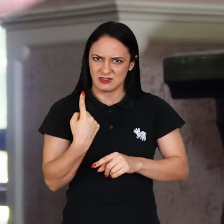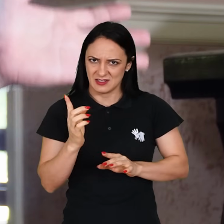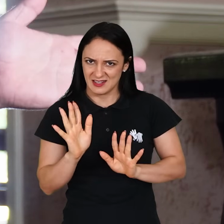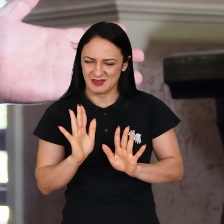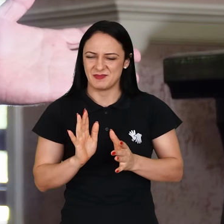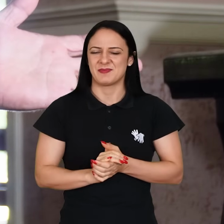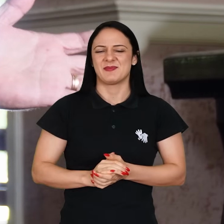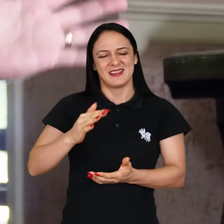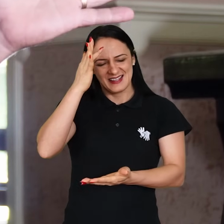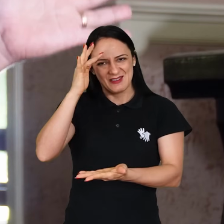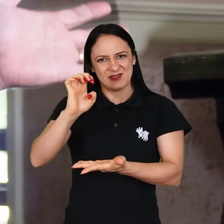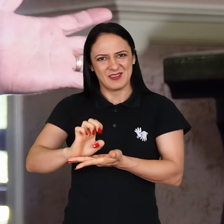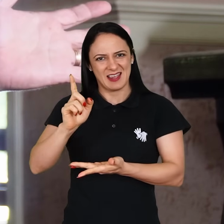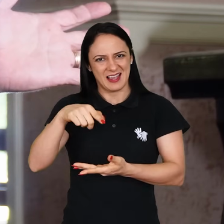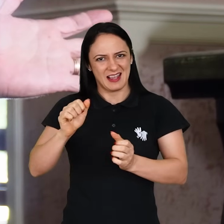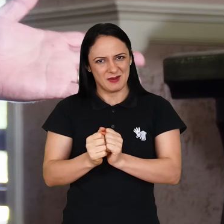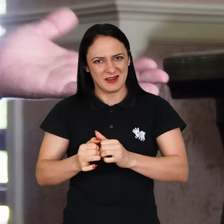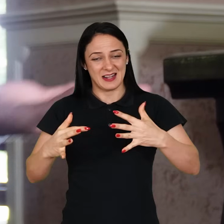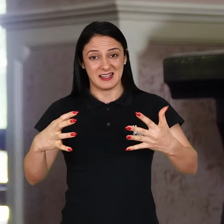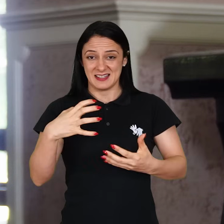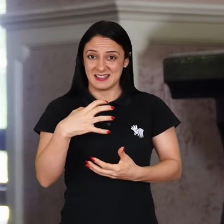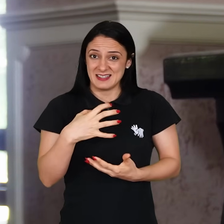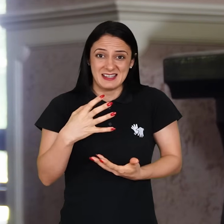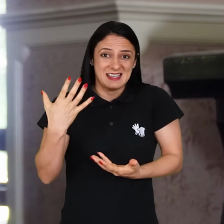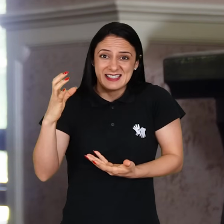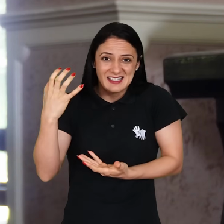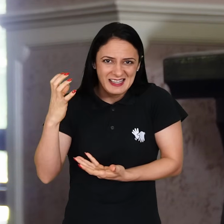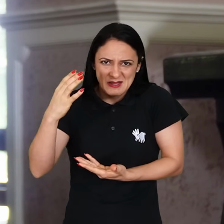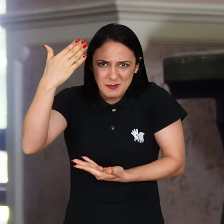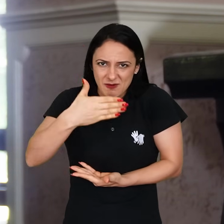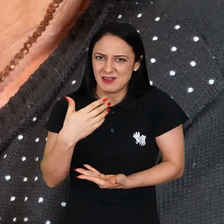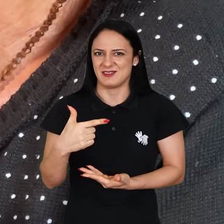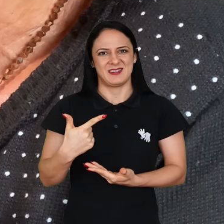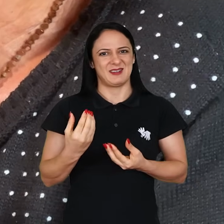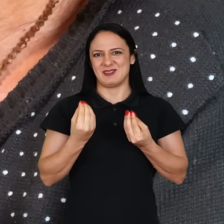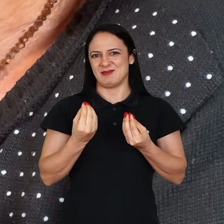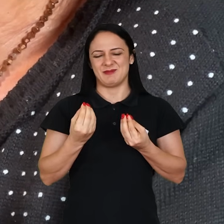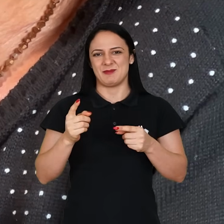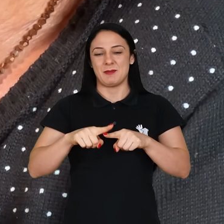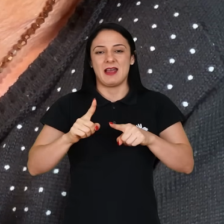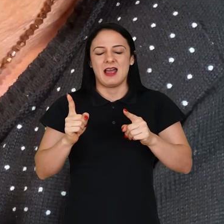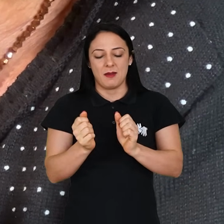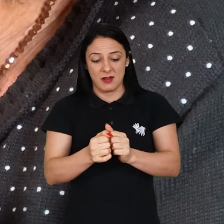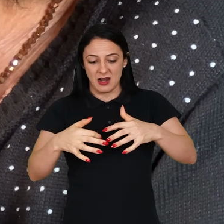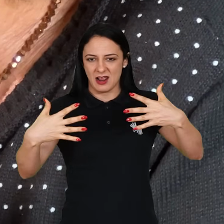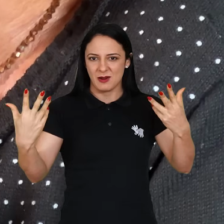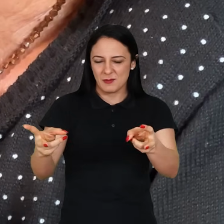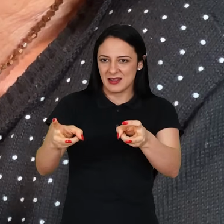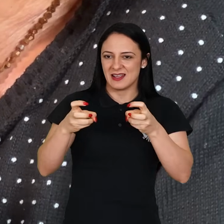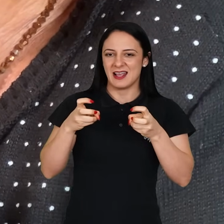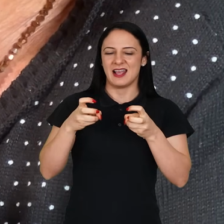fé grande é a fé dos milagres que os cientistas não conseguem provar. Mas o milagre é quando você